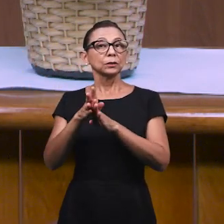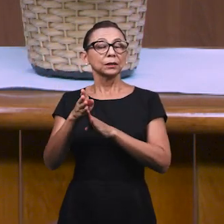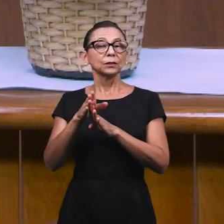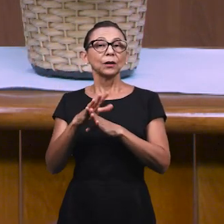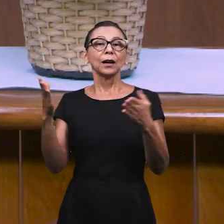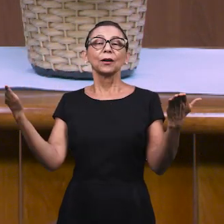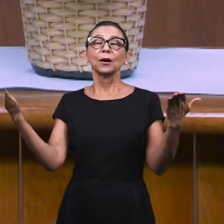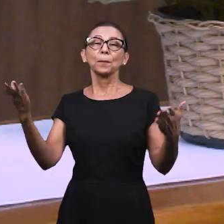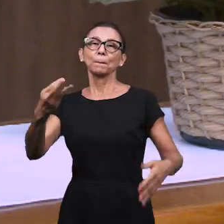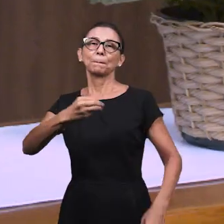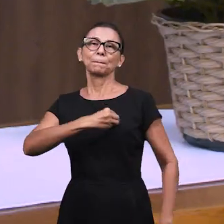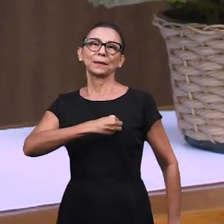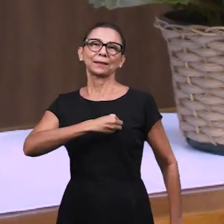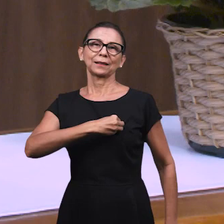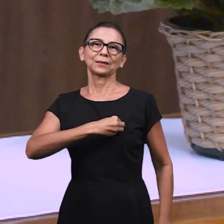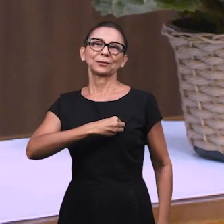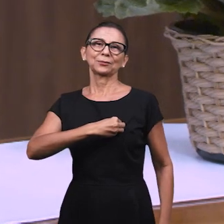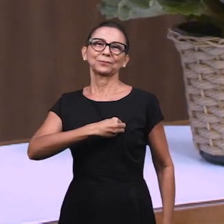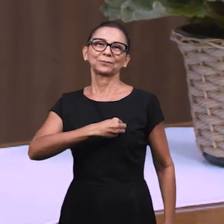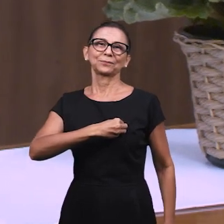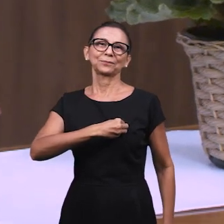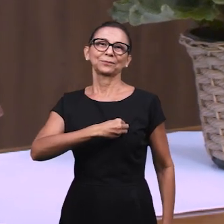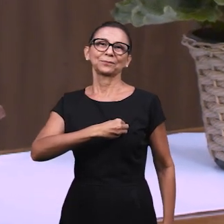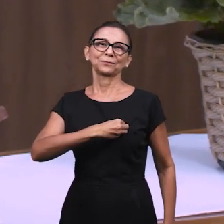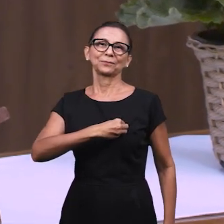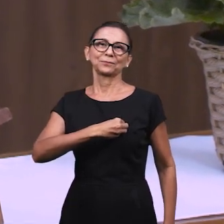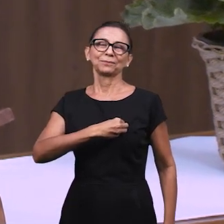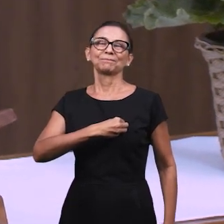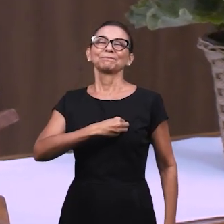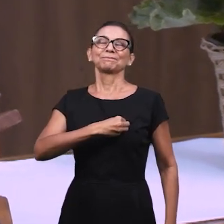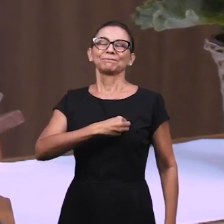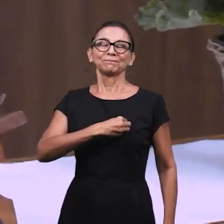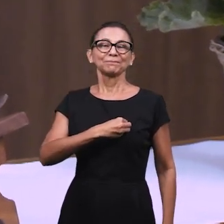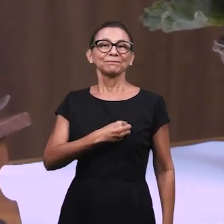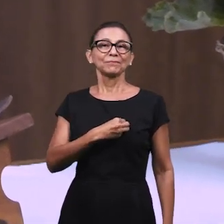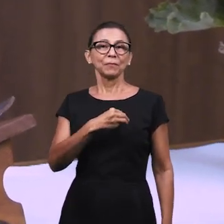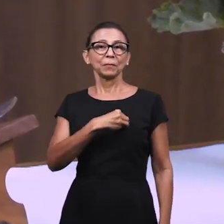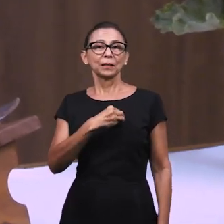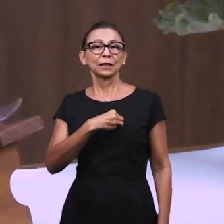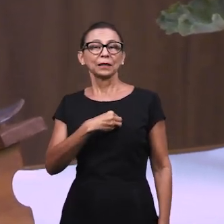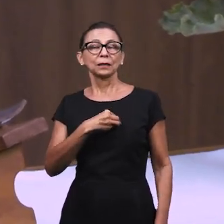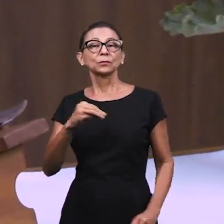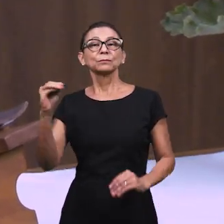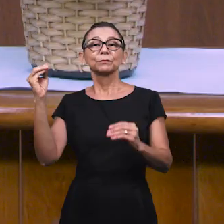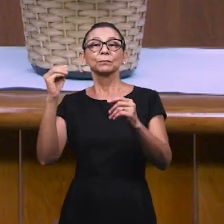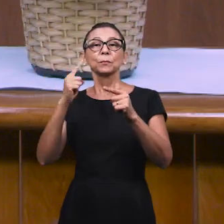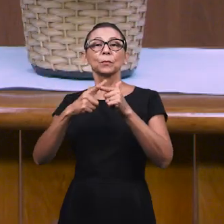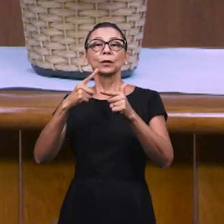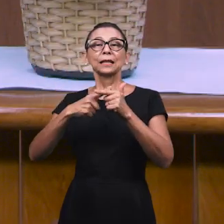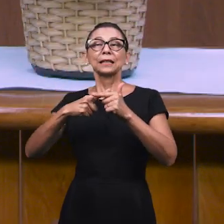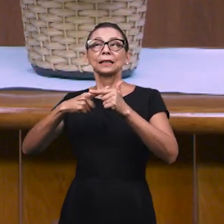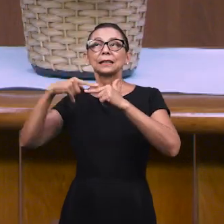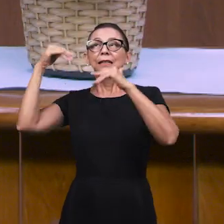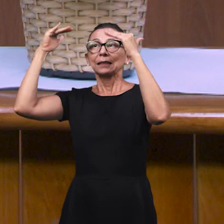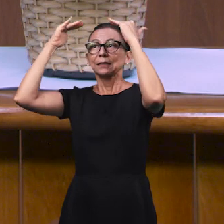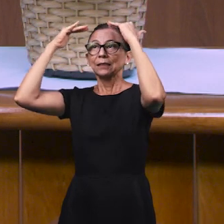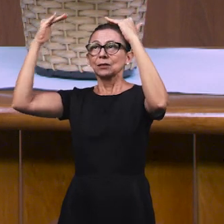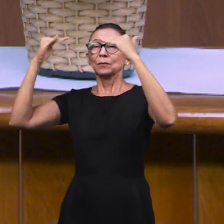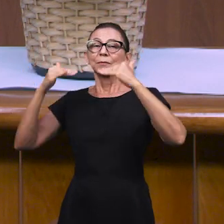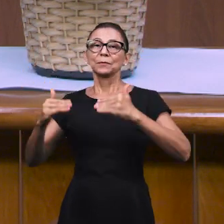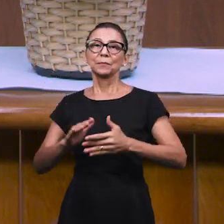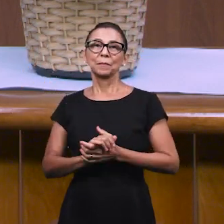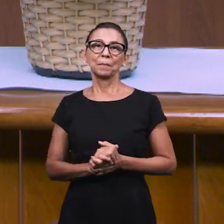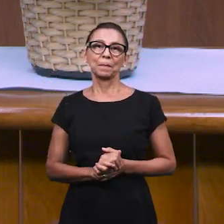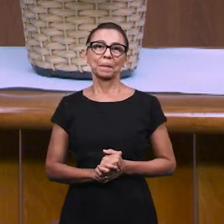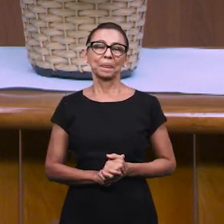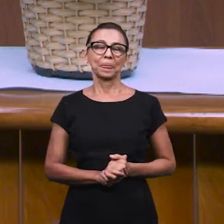pecado. Então nós podemos dizer o seguinte: o homem pecou porque ele desobedeceu. O pecado